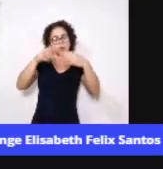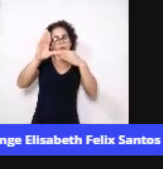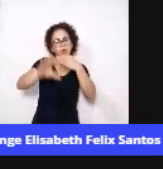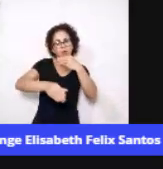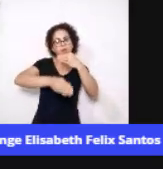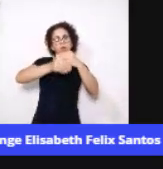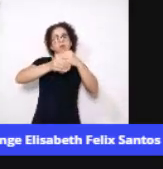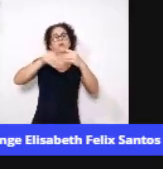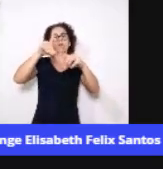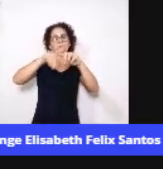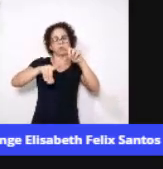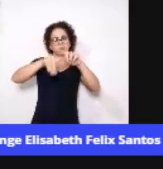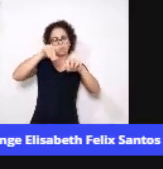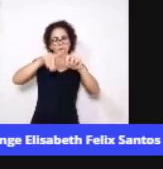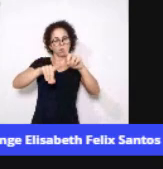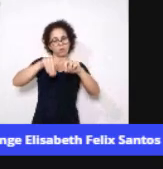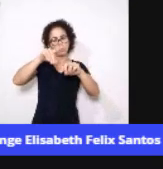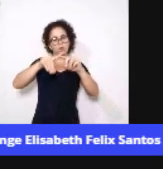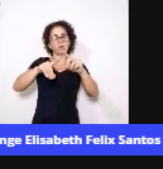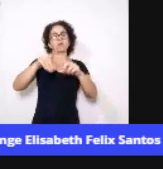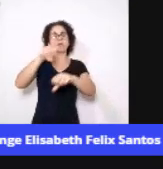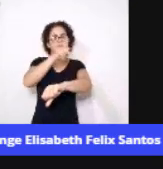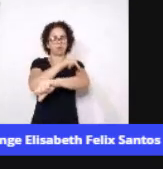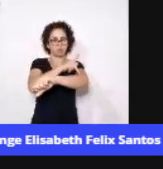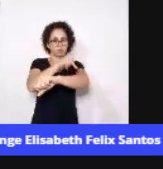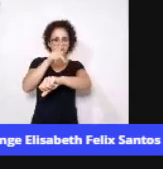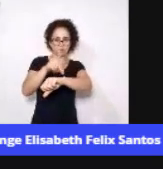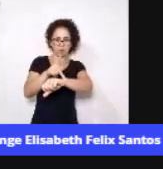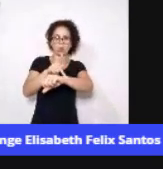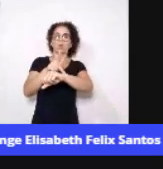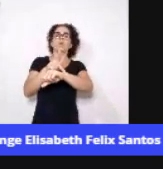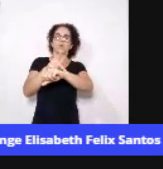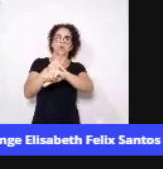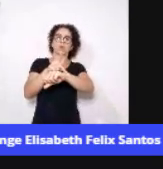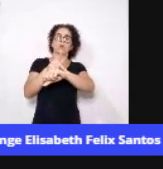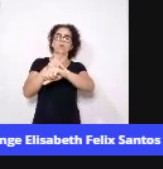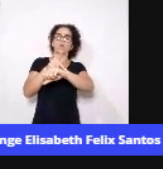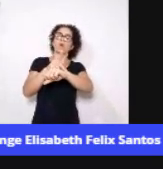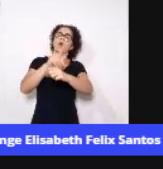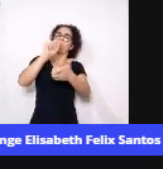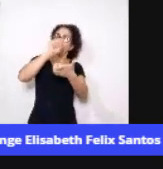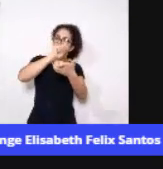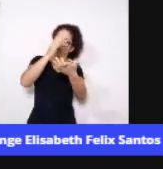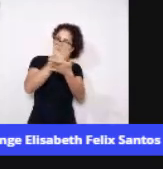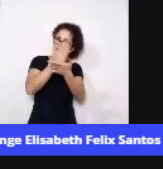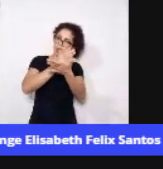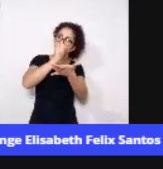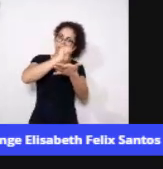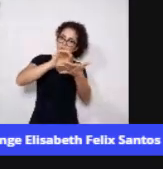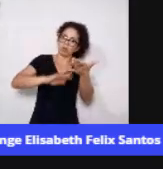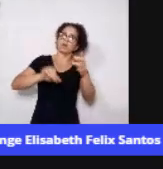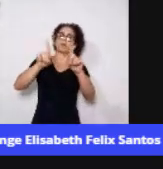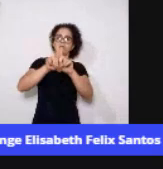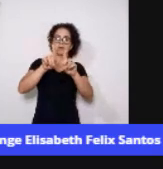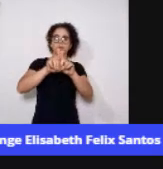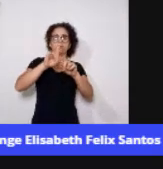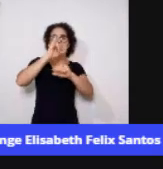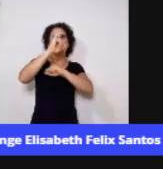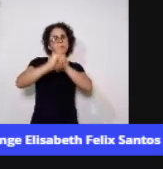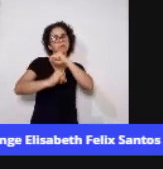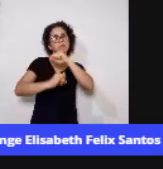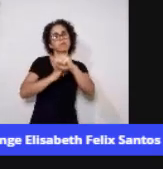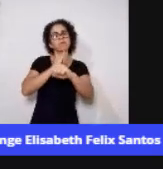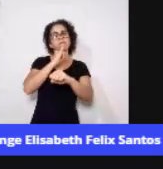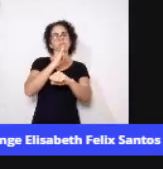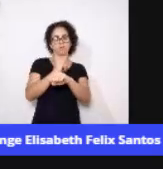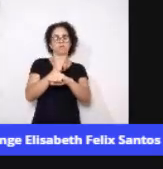em conjunto com o caderno de atividade e os meios virtuais. Mas os meios virtuais, algumas das nossas escolas também têm essa